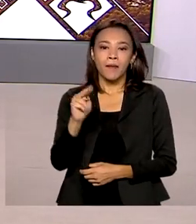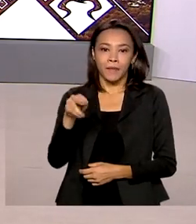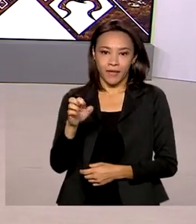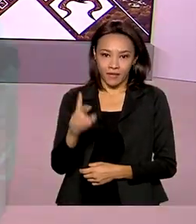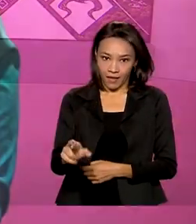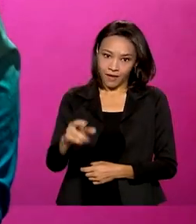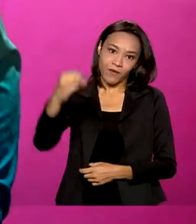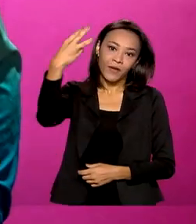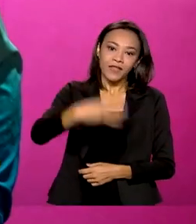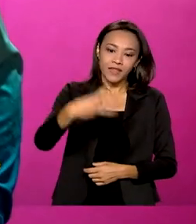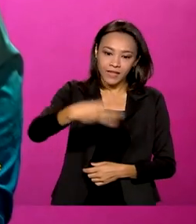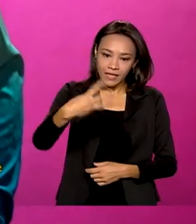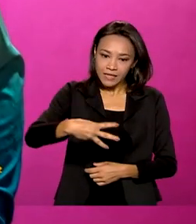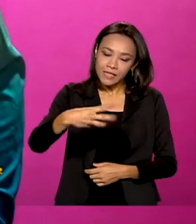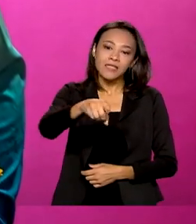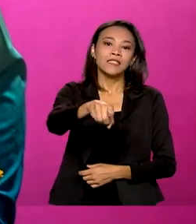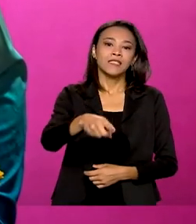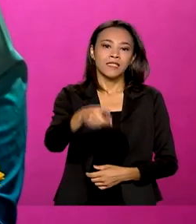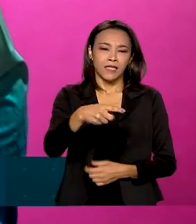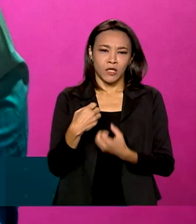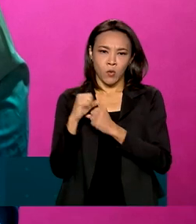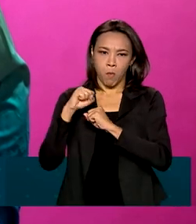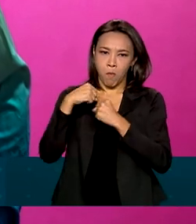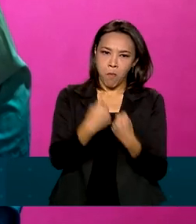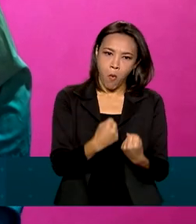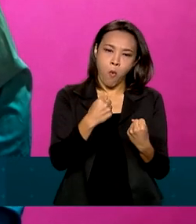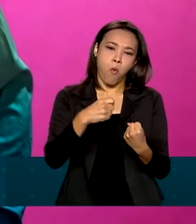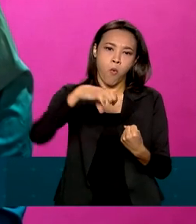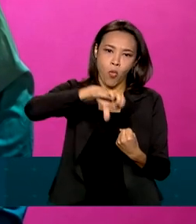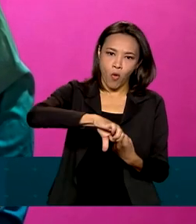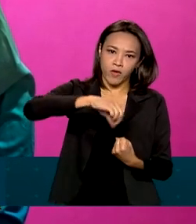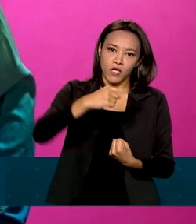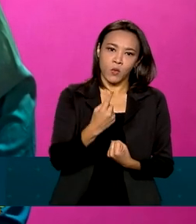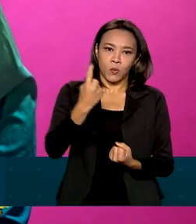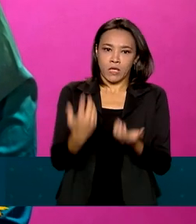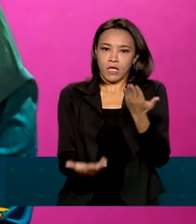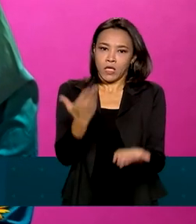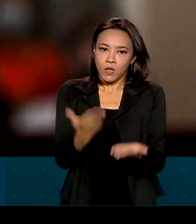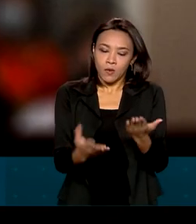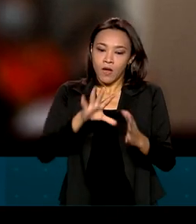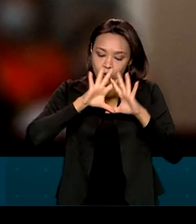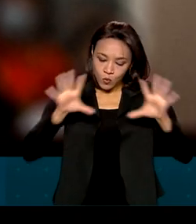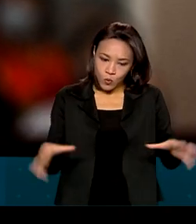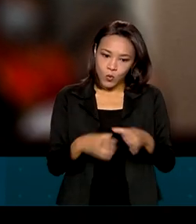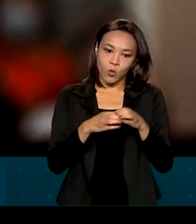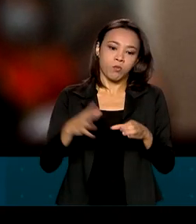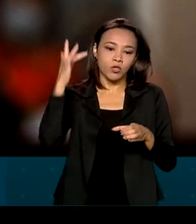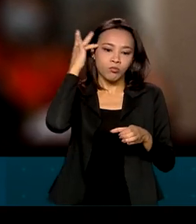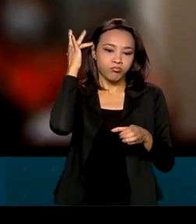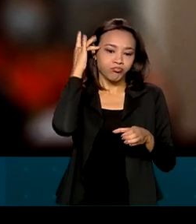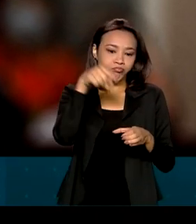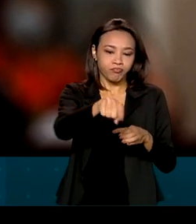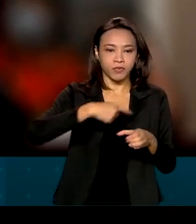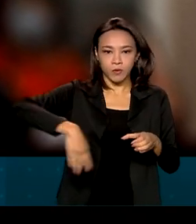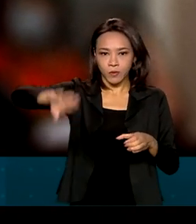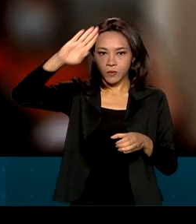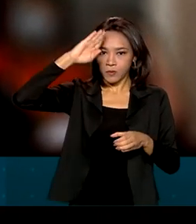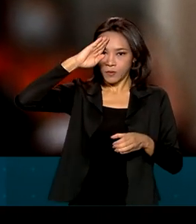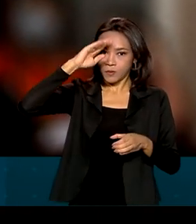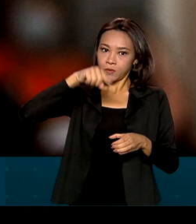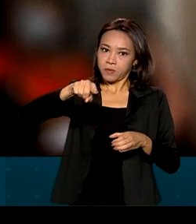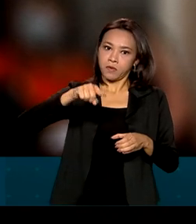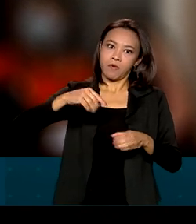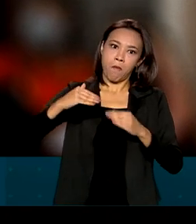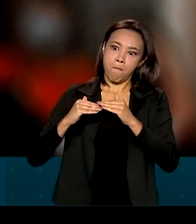nas olimpíadas na categoria peso-pesado até 91kg ávine integra a equipe de alto rendimento das Forças Armadas